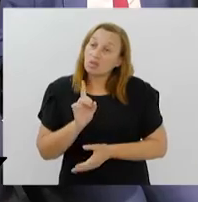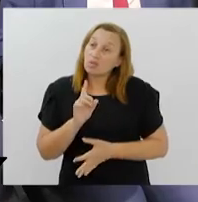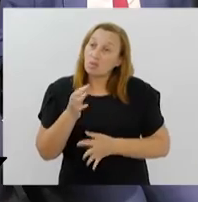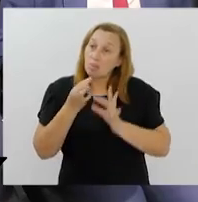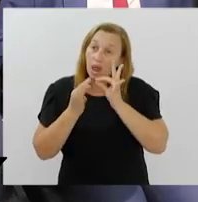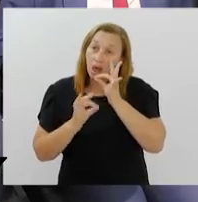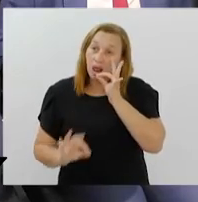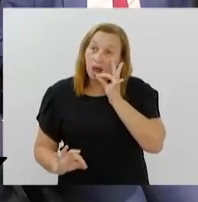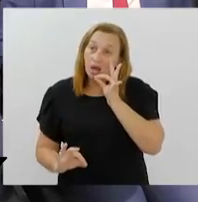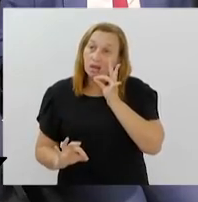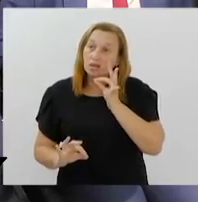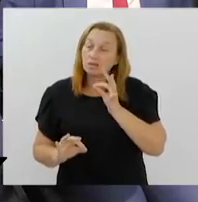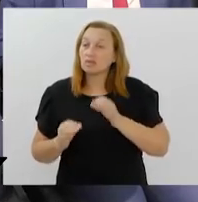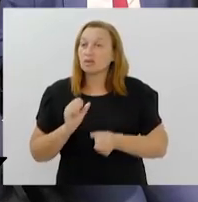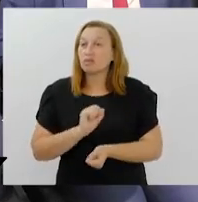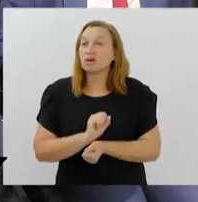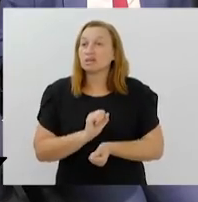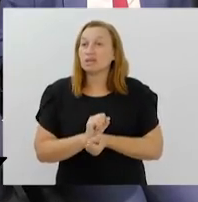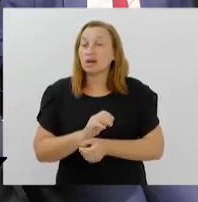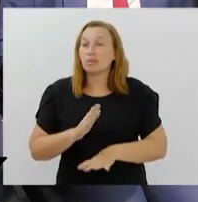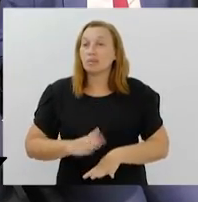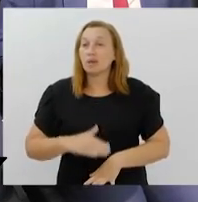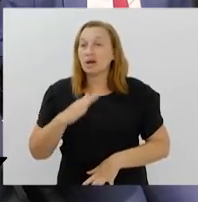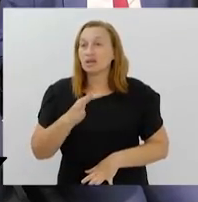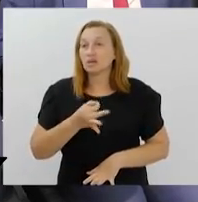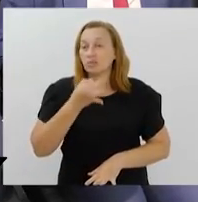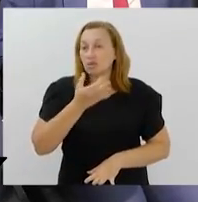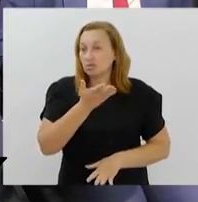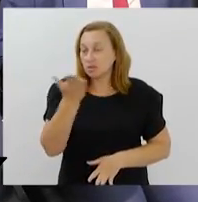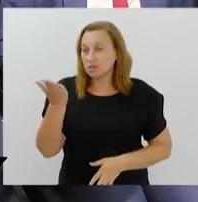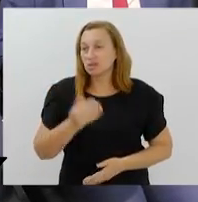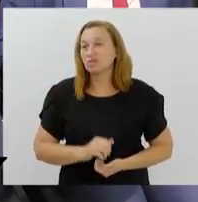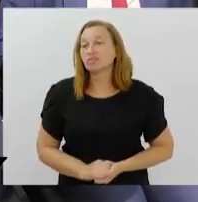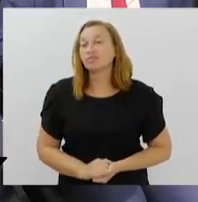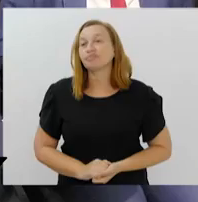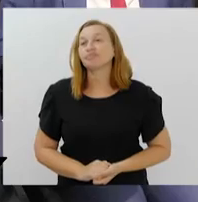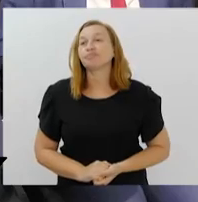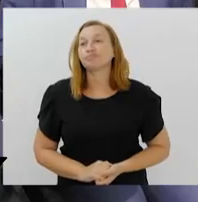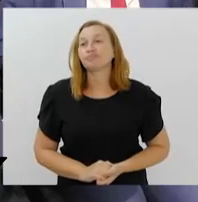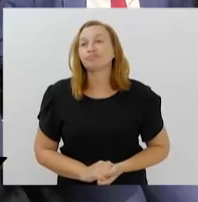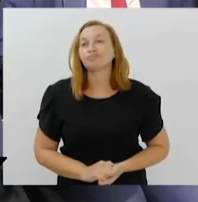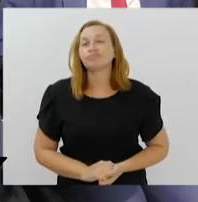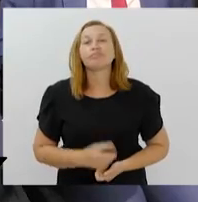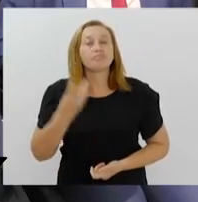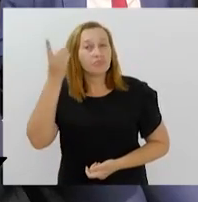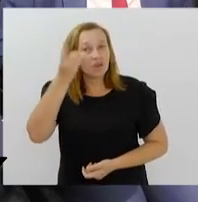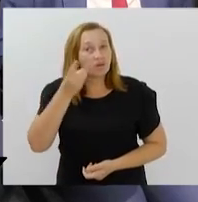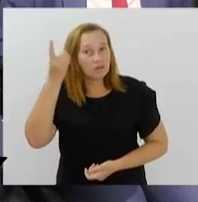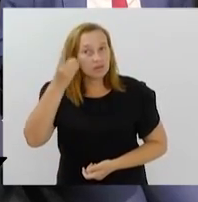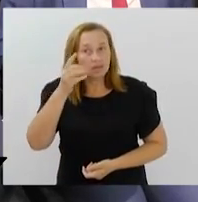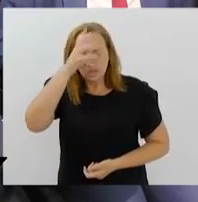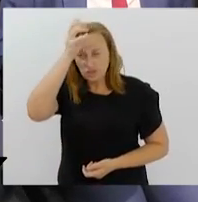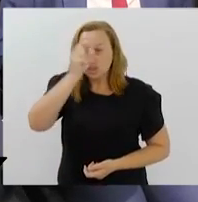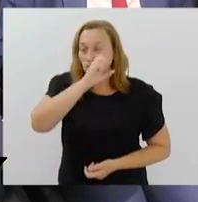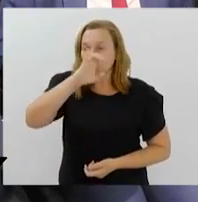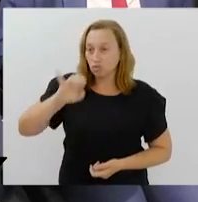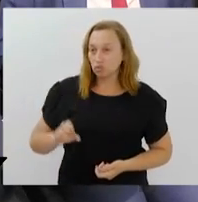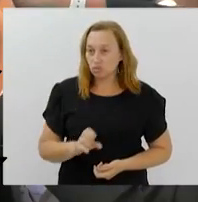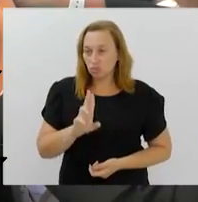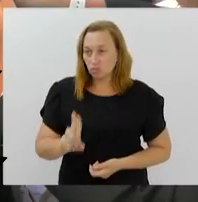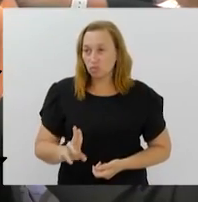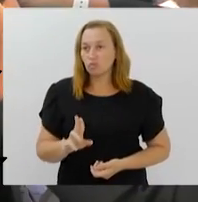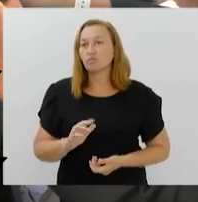alongar muito eu vou esperar mais a o posicionamento de vocês obrigado Deputado deputada tiju por favor